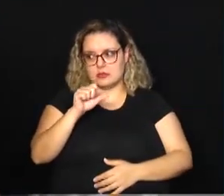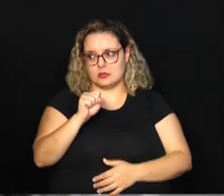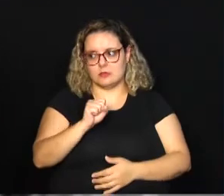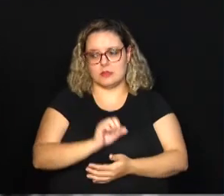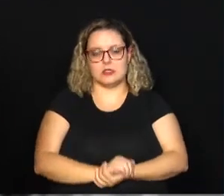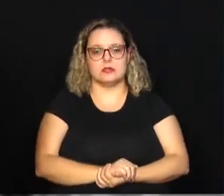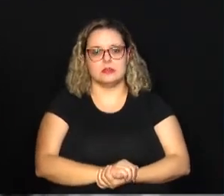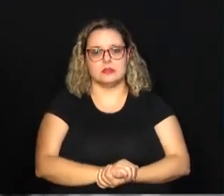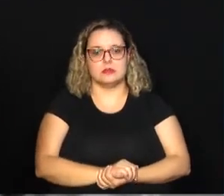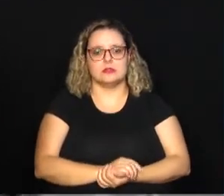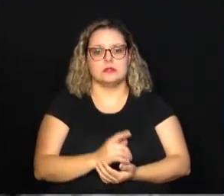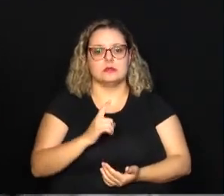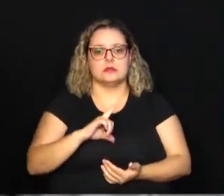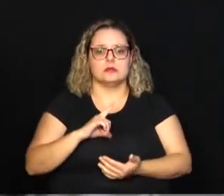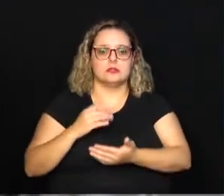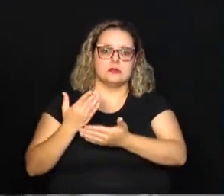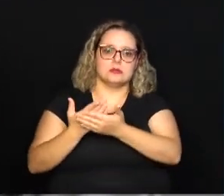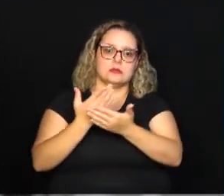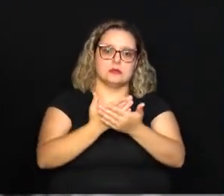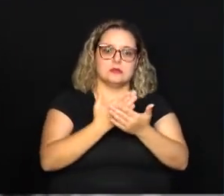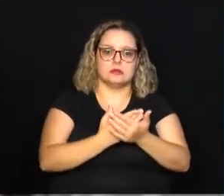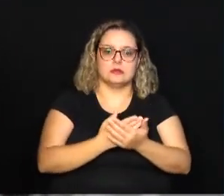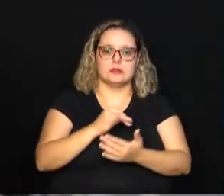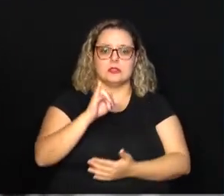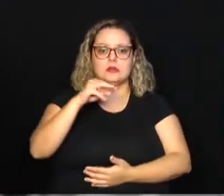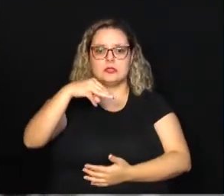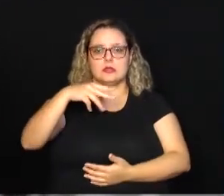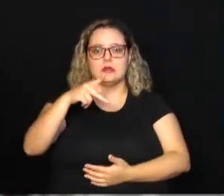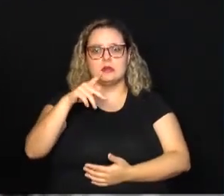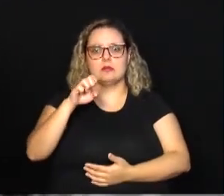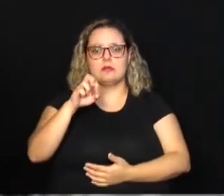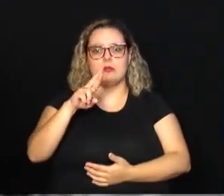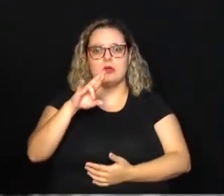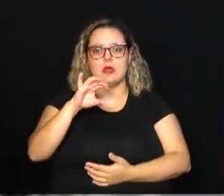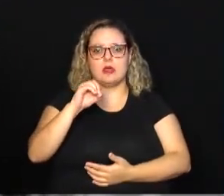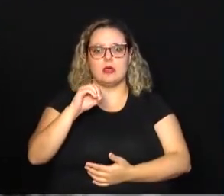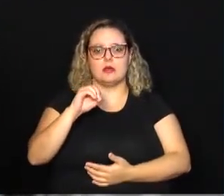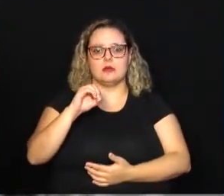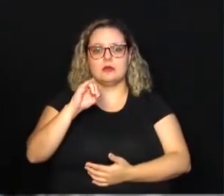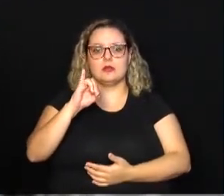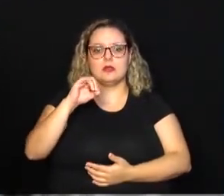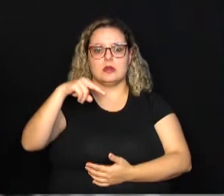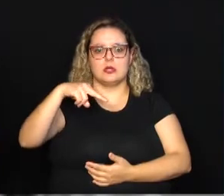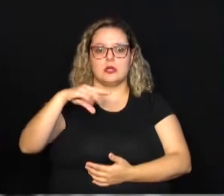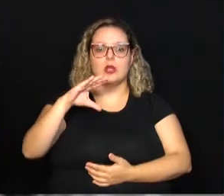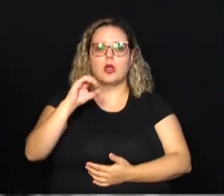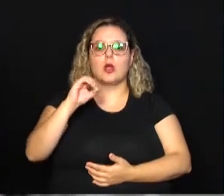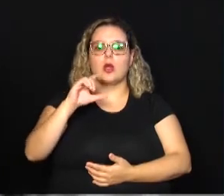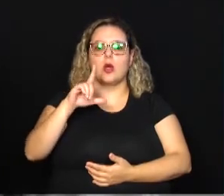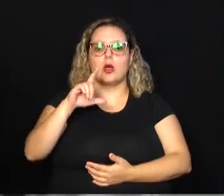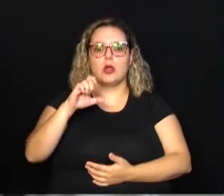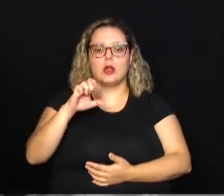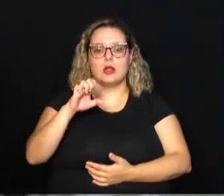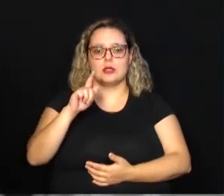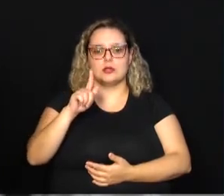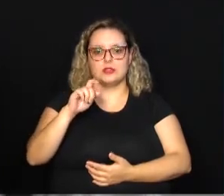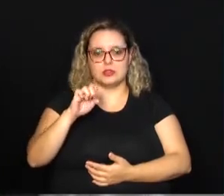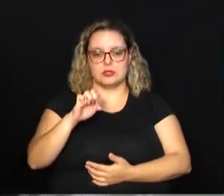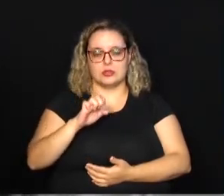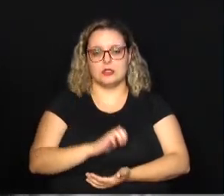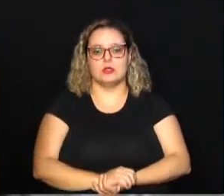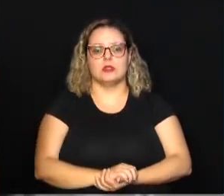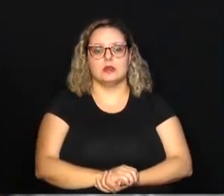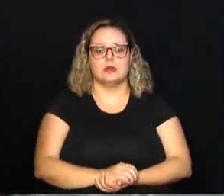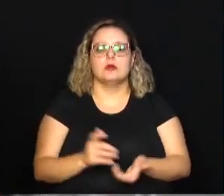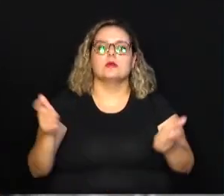teve um estudo do Imperial College britânico mostrando que sem redução do contágio e